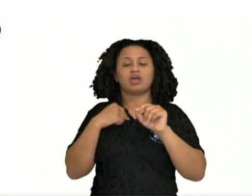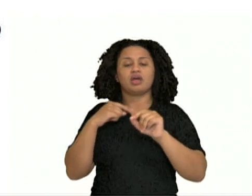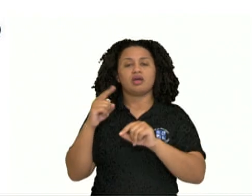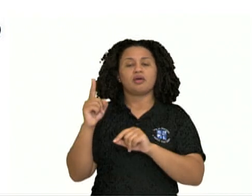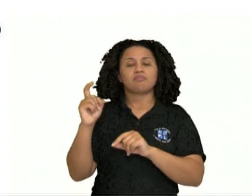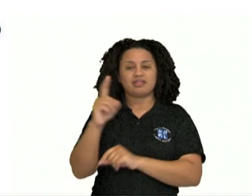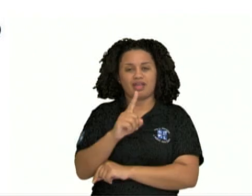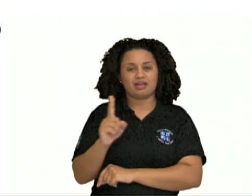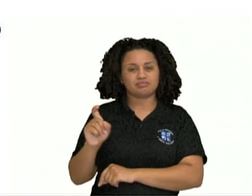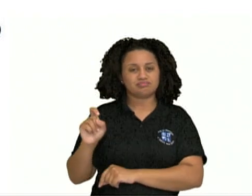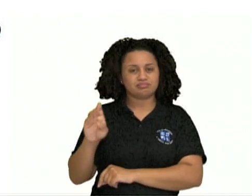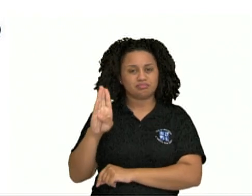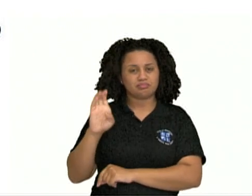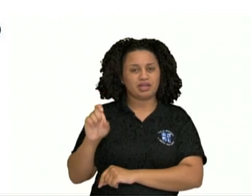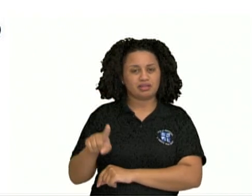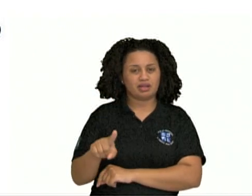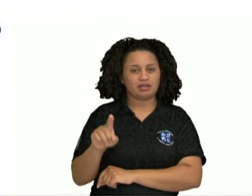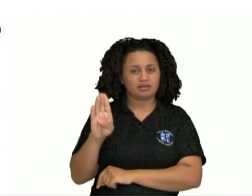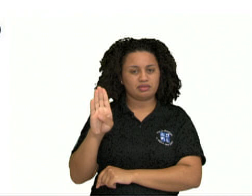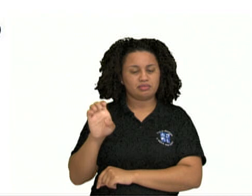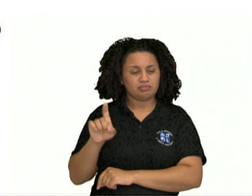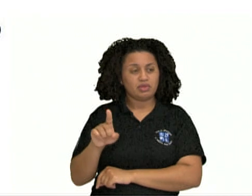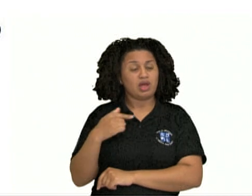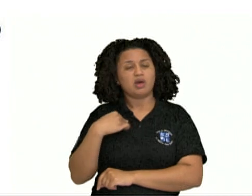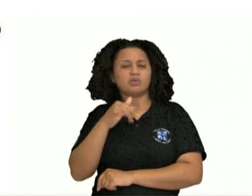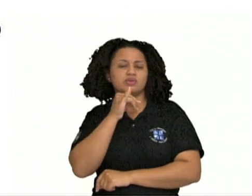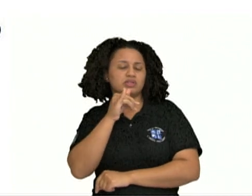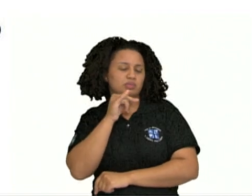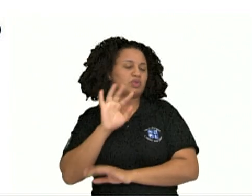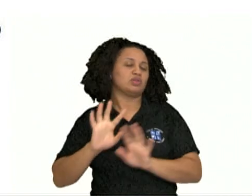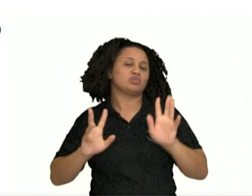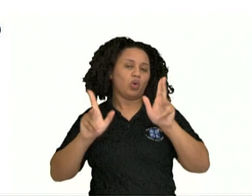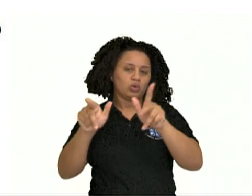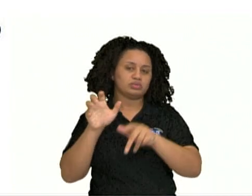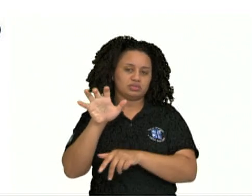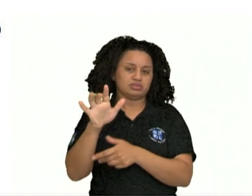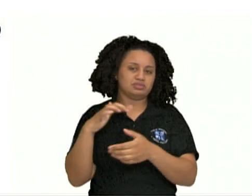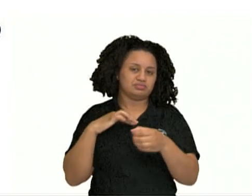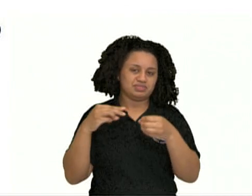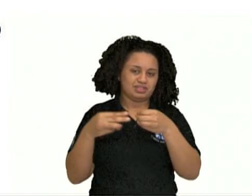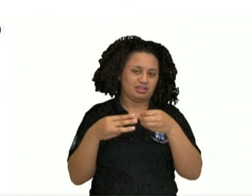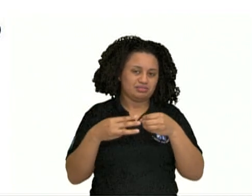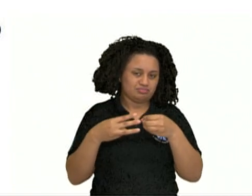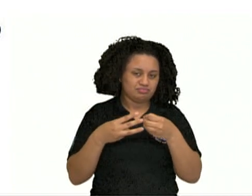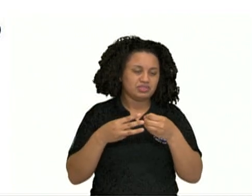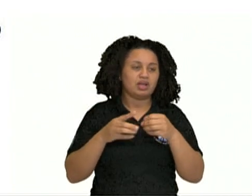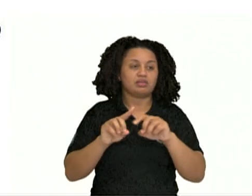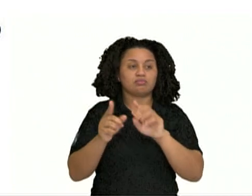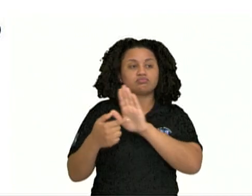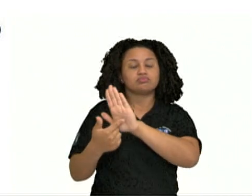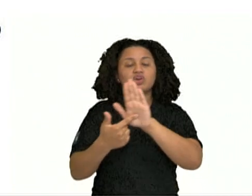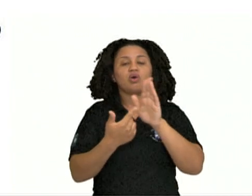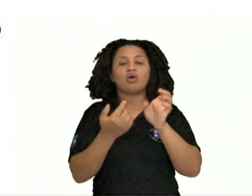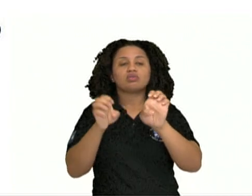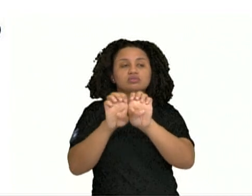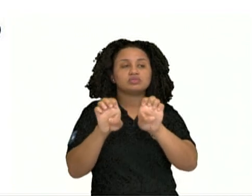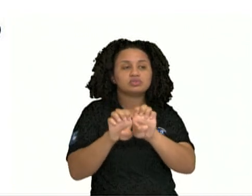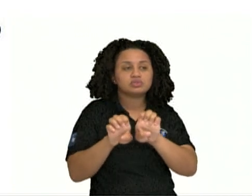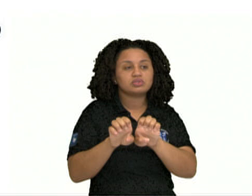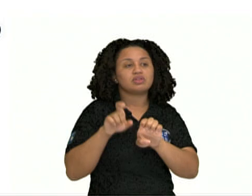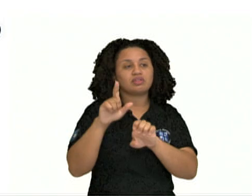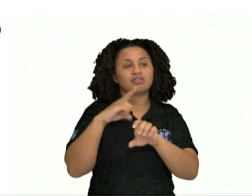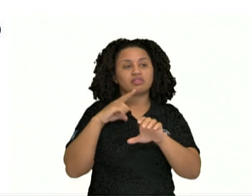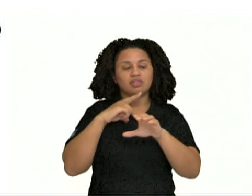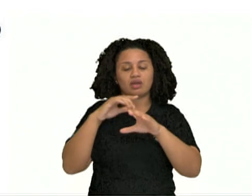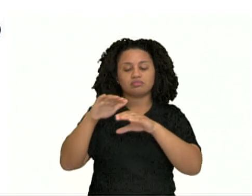bactéria um exemplo de célula de bactéria Nem todas as bactérias também tem o mesmo formato celular né mostrando aqui a estrutura essa